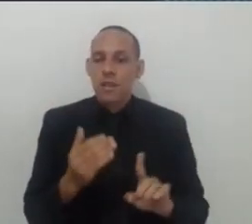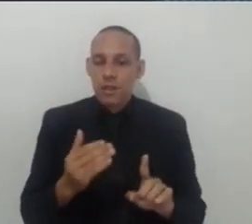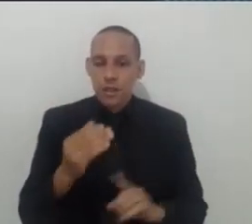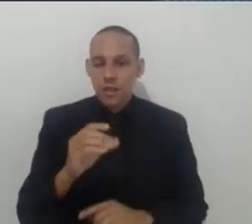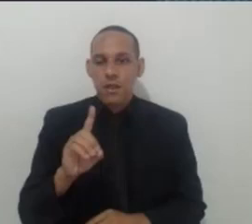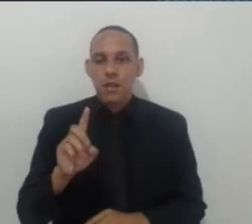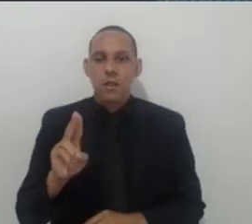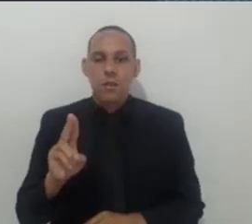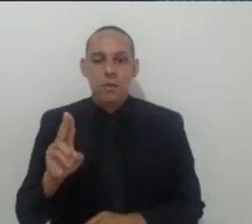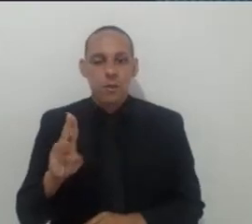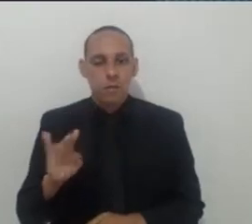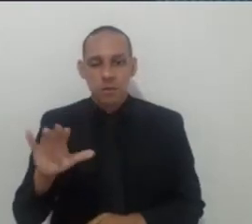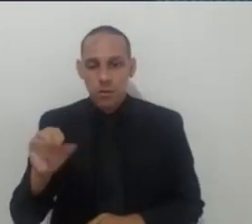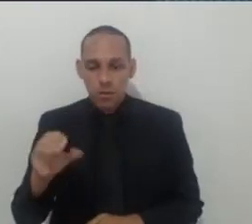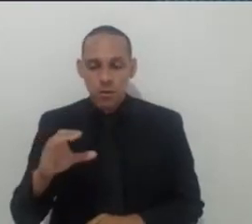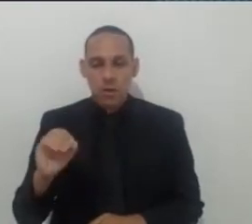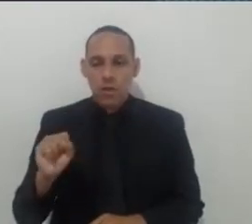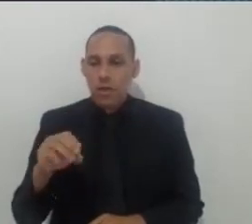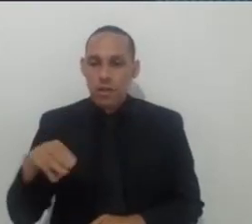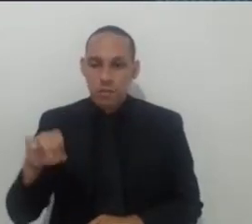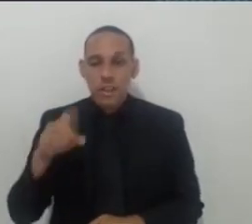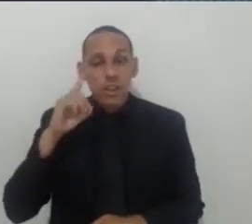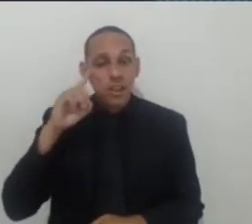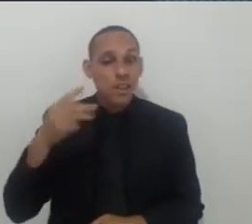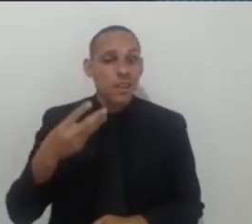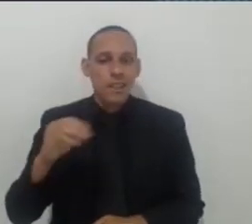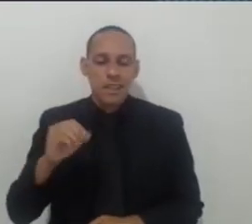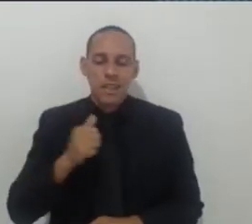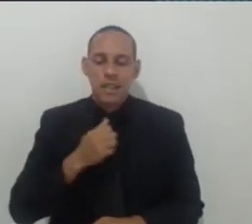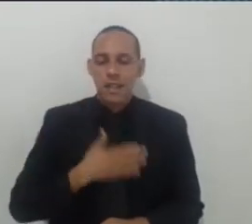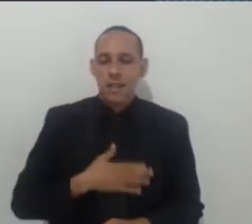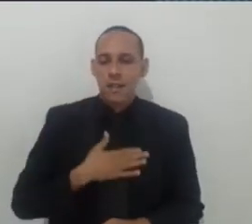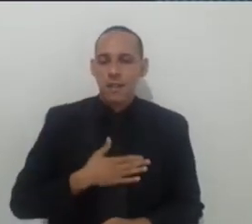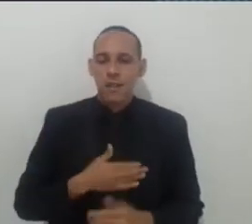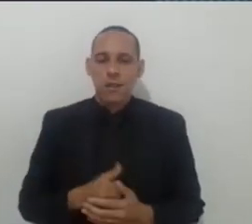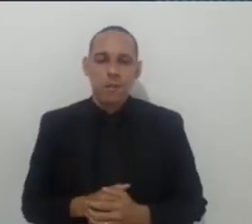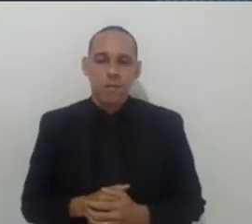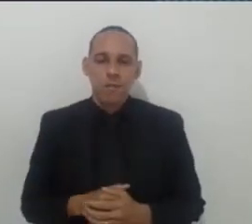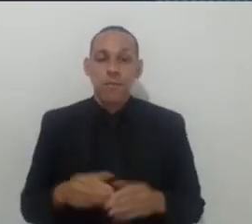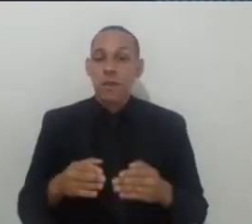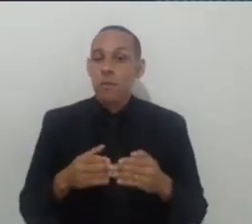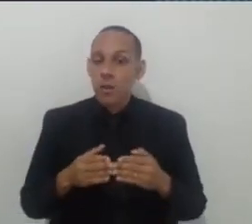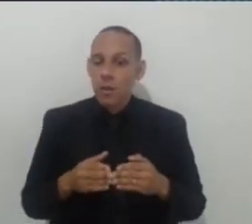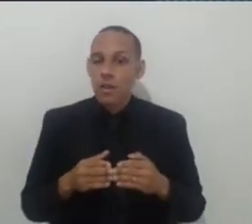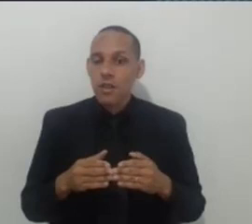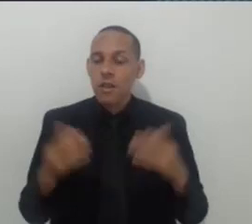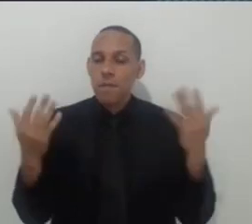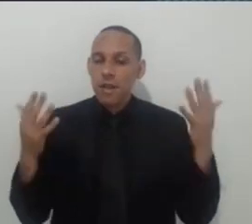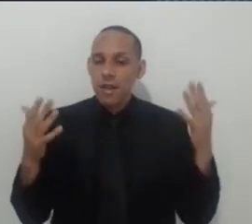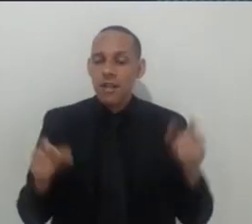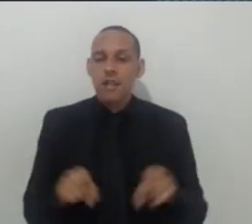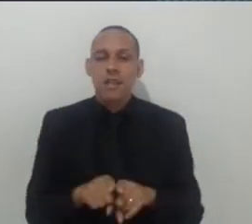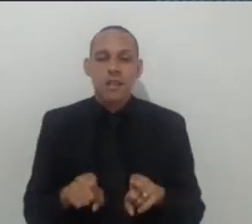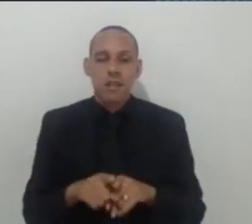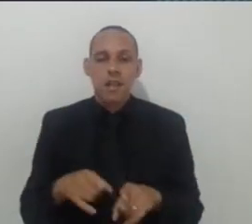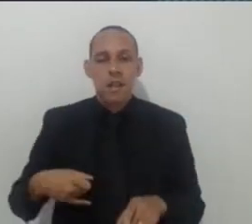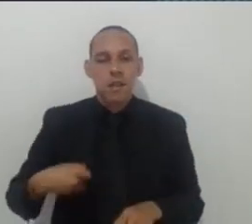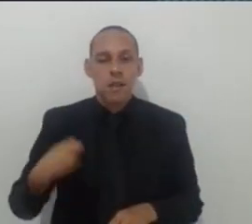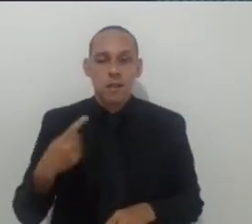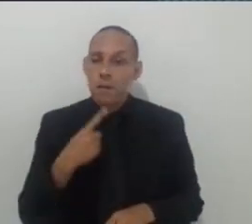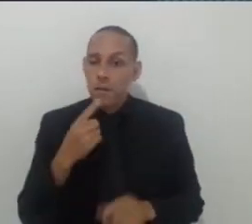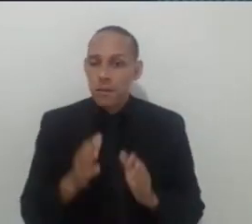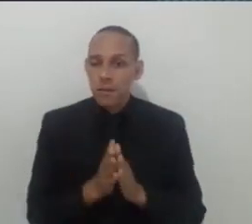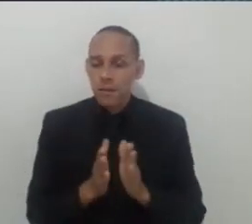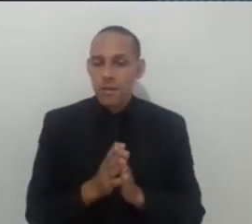Cosme, que ocorrerá no dia 30 de agosto. Moção de congratulações também pela passagem do aniversário de